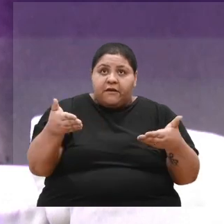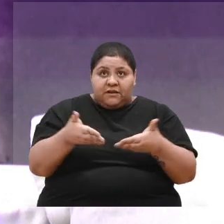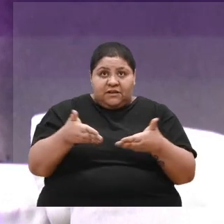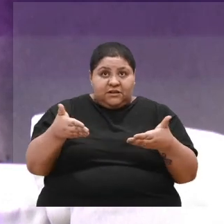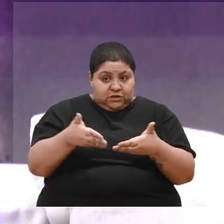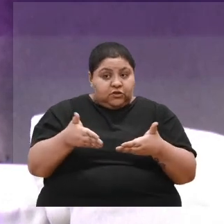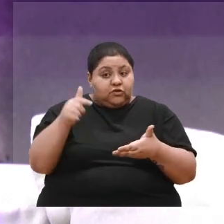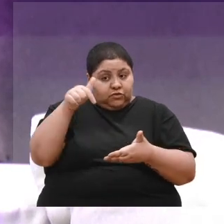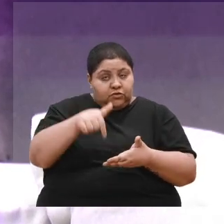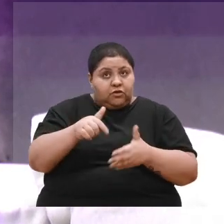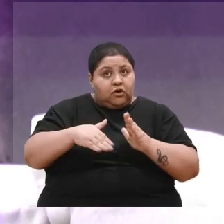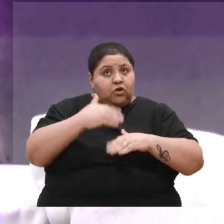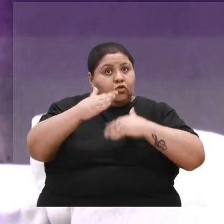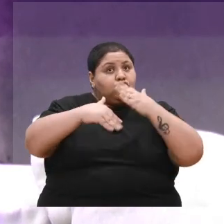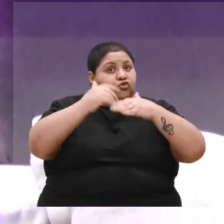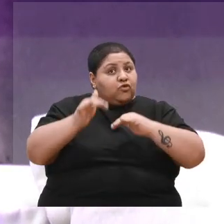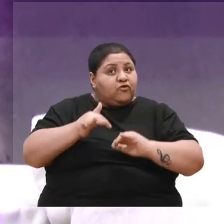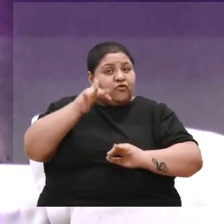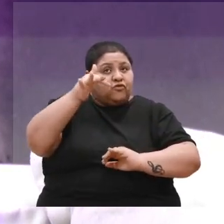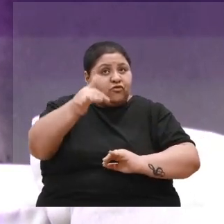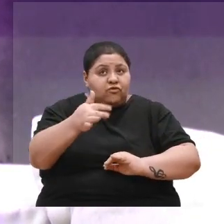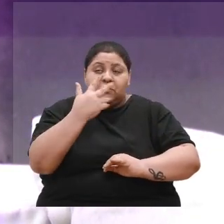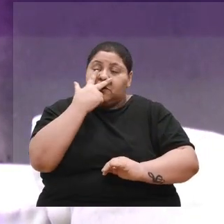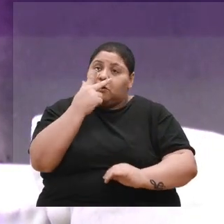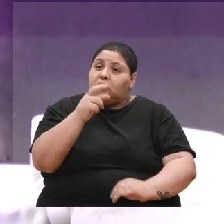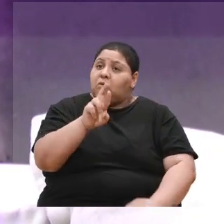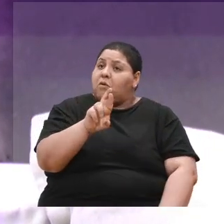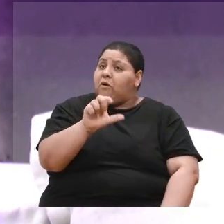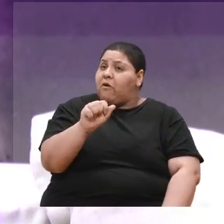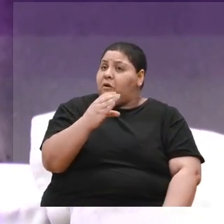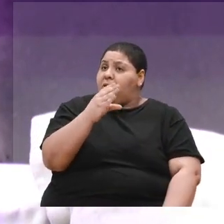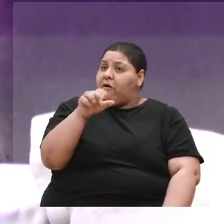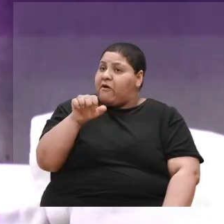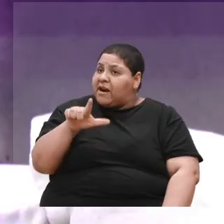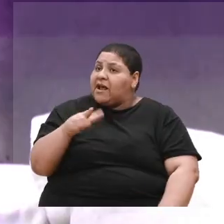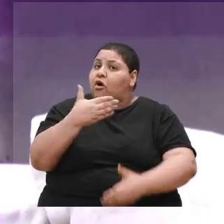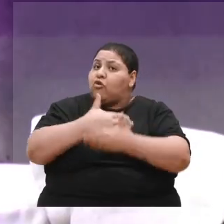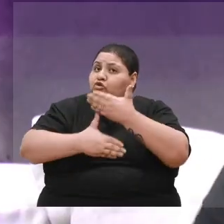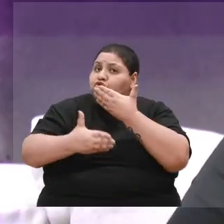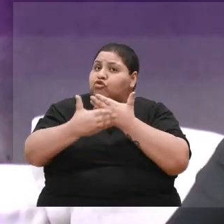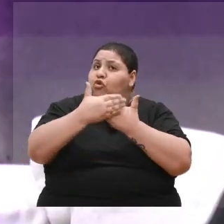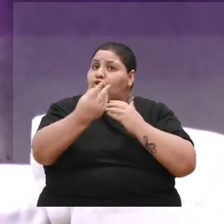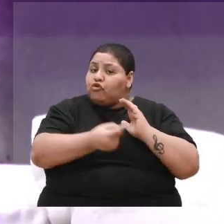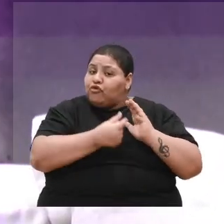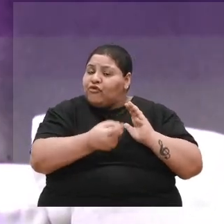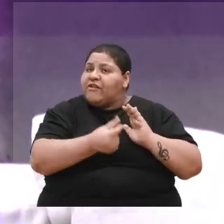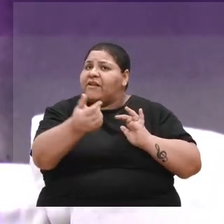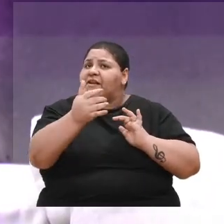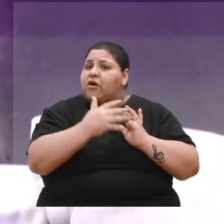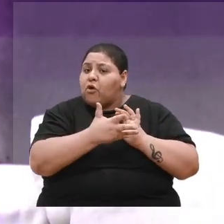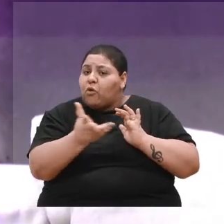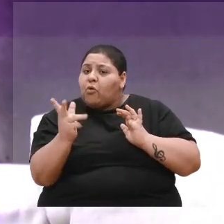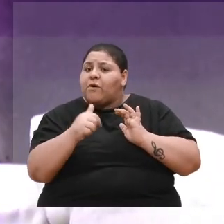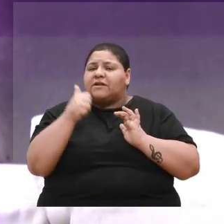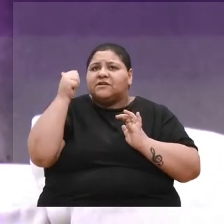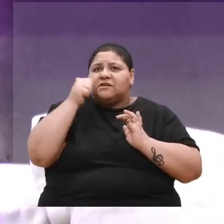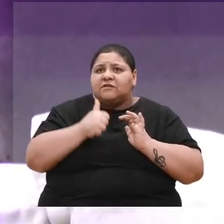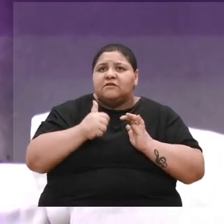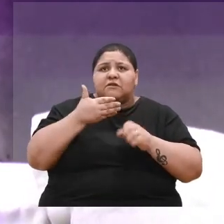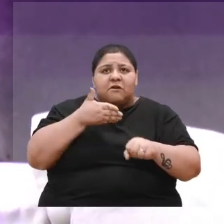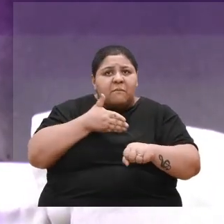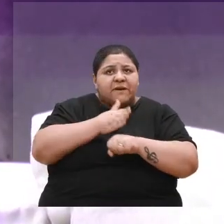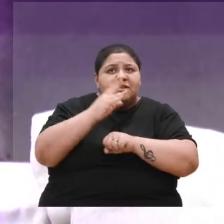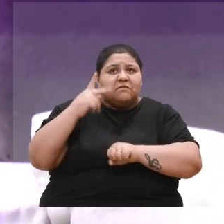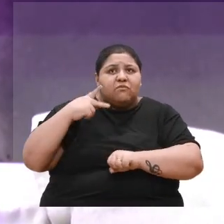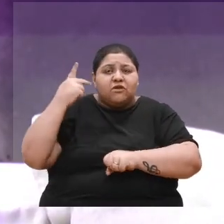presente, do nosso destino, para construir o que a gente quer, que nem a Raquel fez, né? Olha só, tudo que ela deixou para nós, quantas mulheres estão aqui envolvidas em